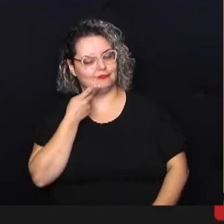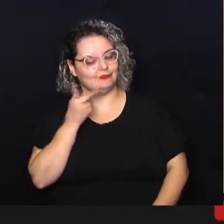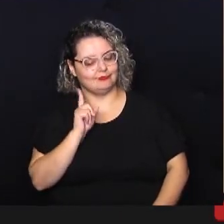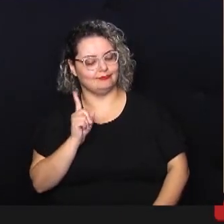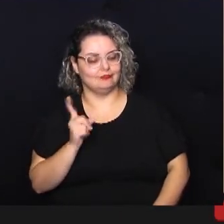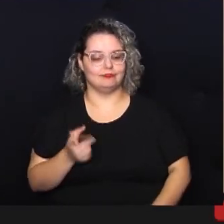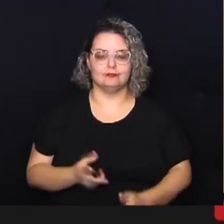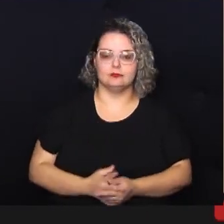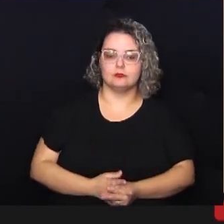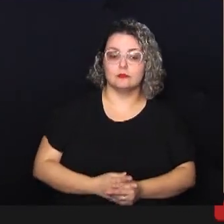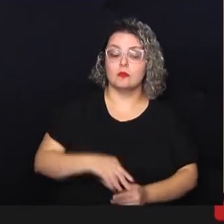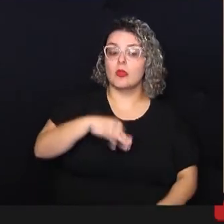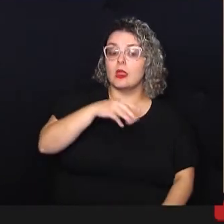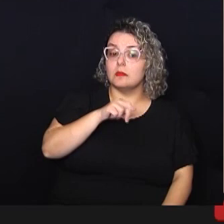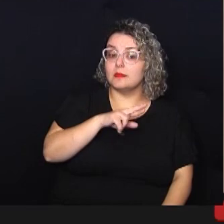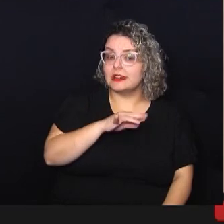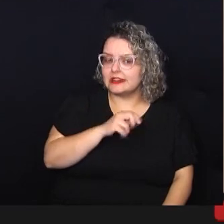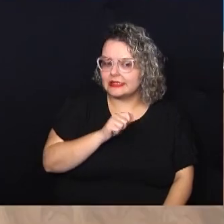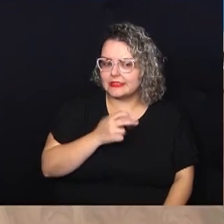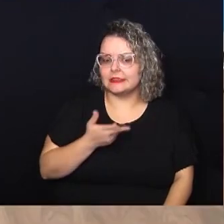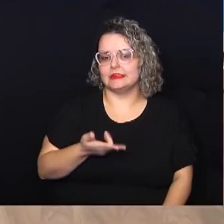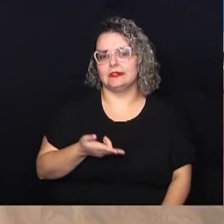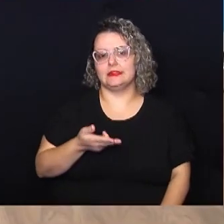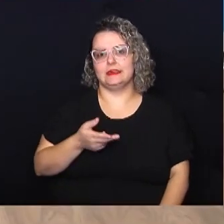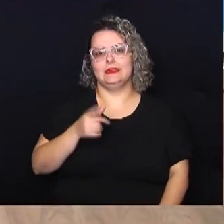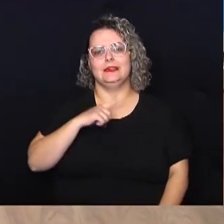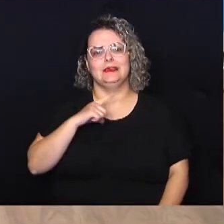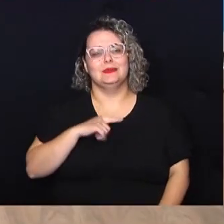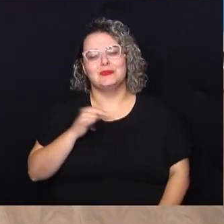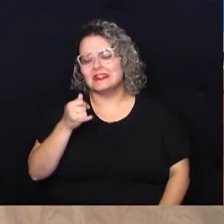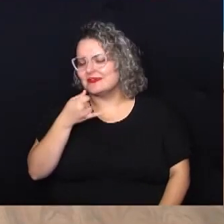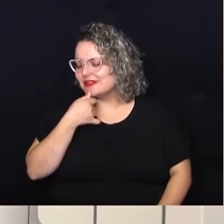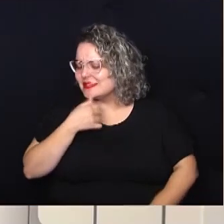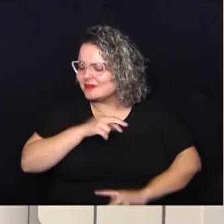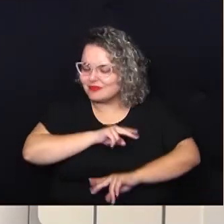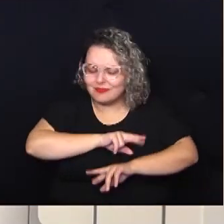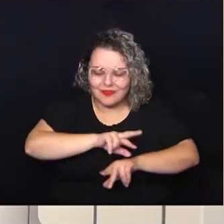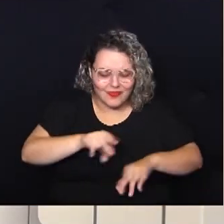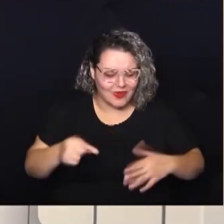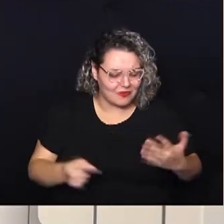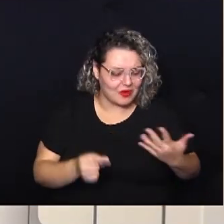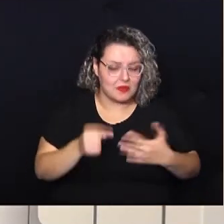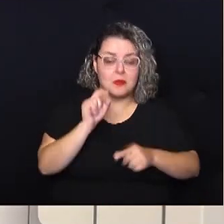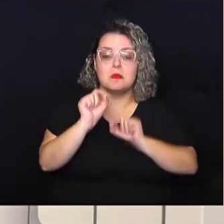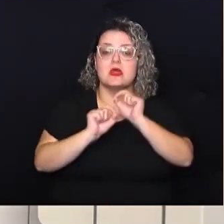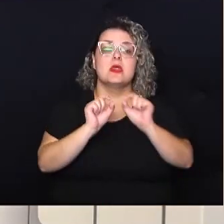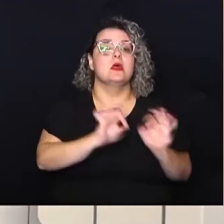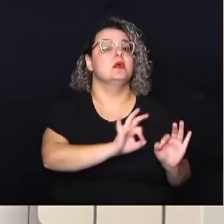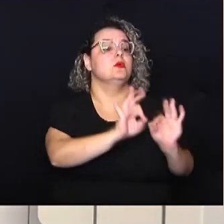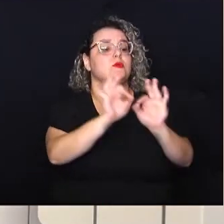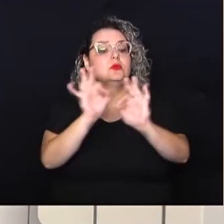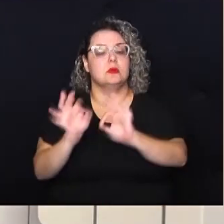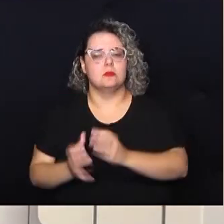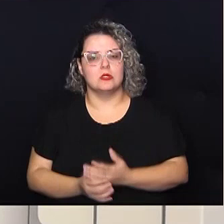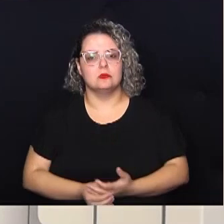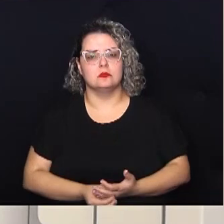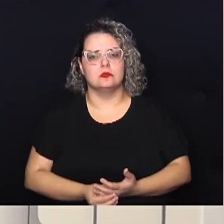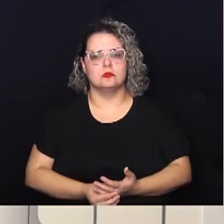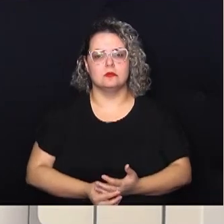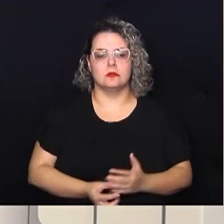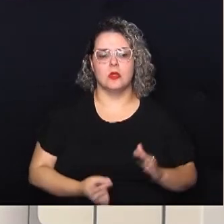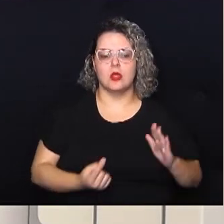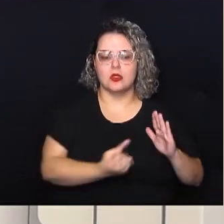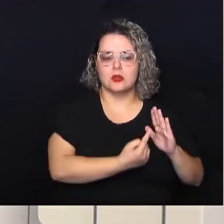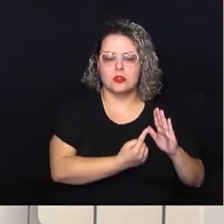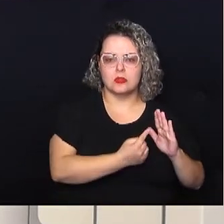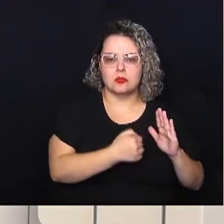E Mariana, já que nós temos infelizmente tantos casos, para quem está nos acompanhando, isolamento